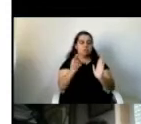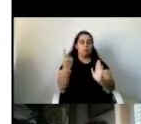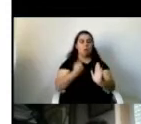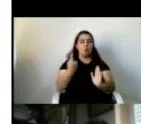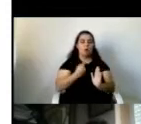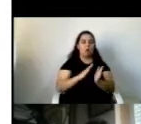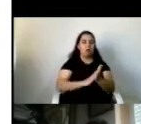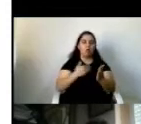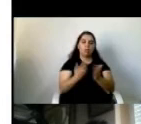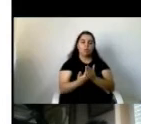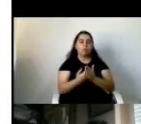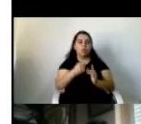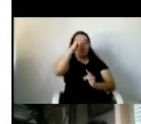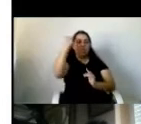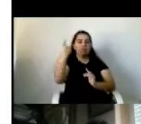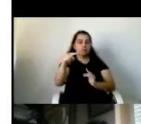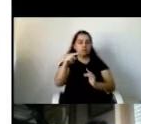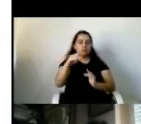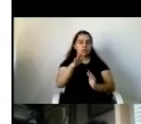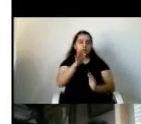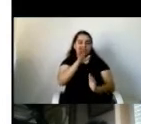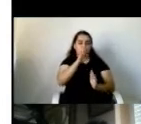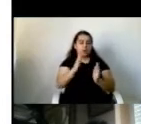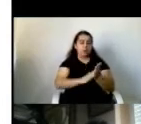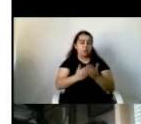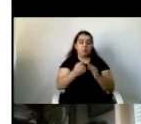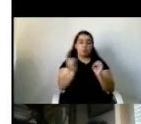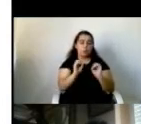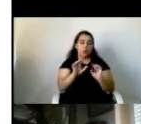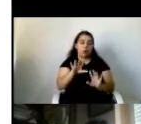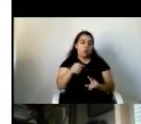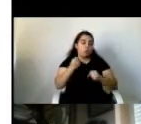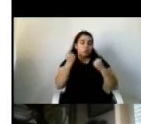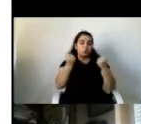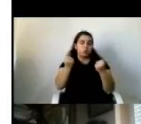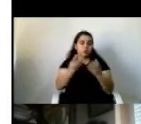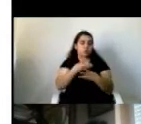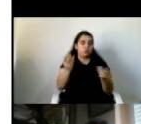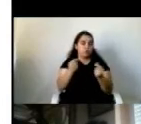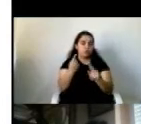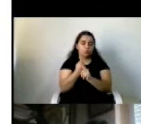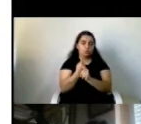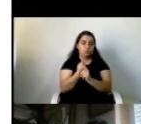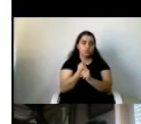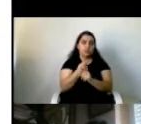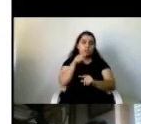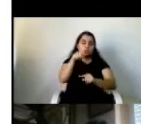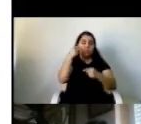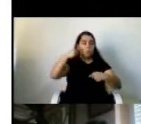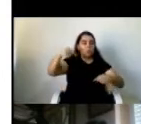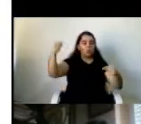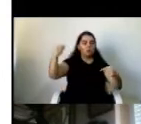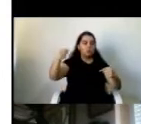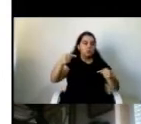não é possível tratarem da maioria das questões. Isto mostra aqui as inúmeras e diferentes tipos de